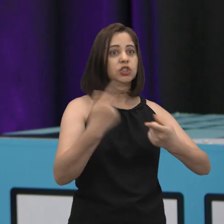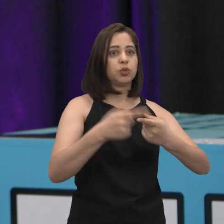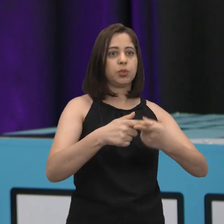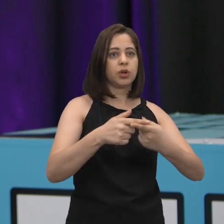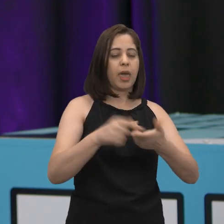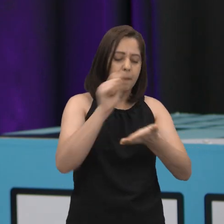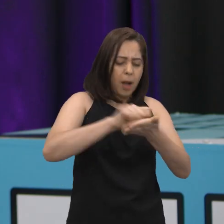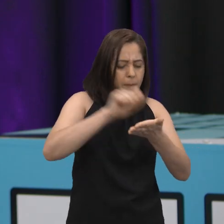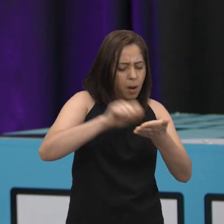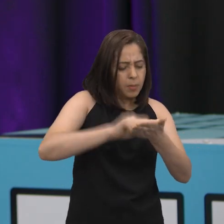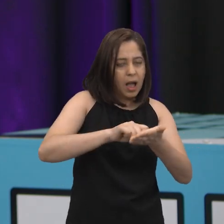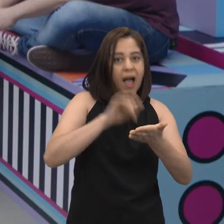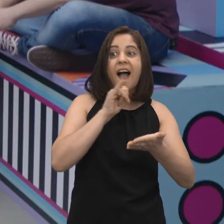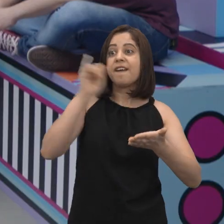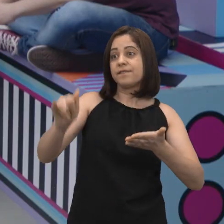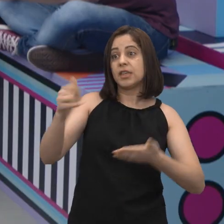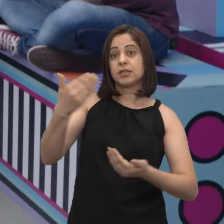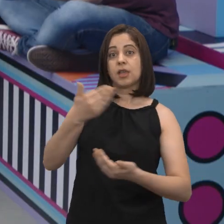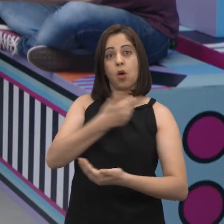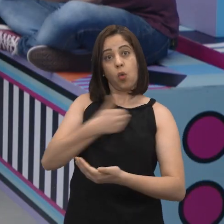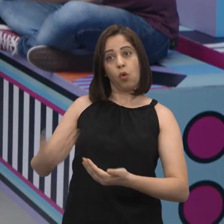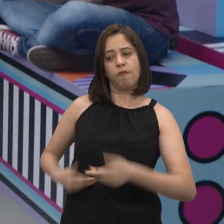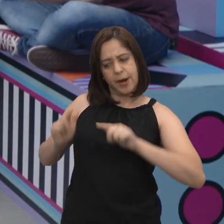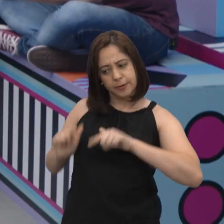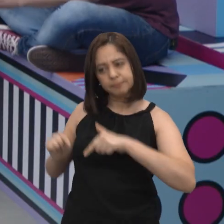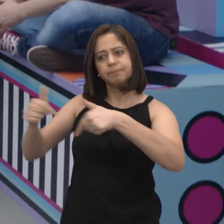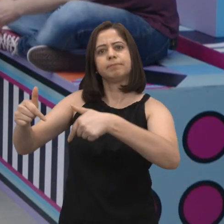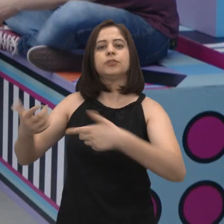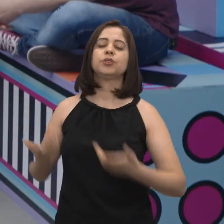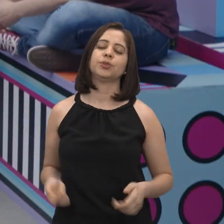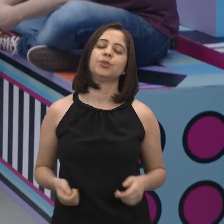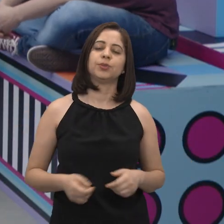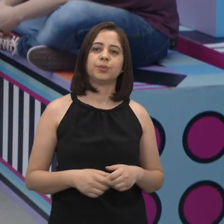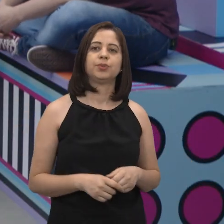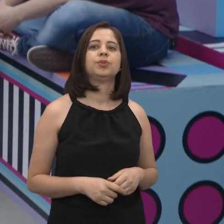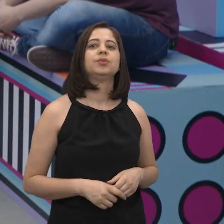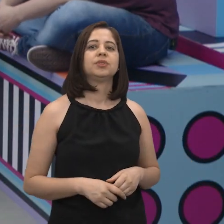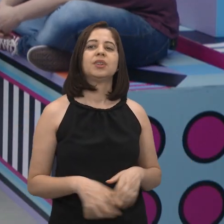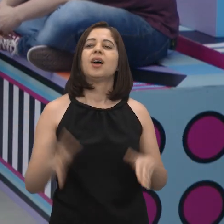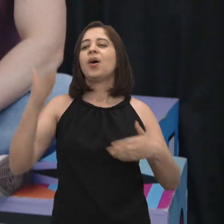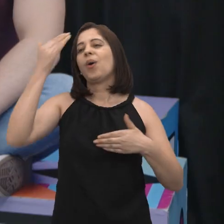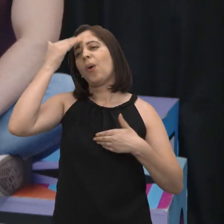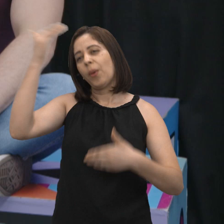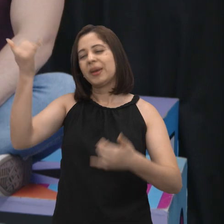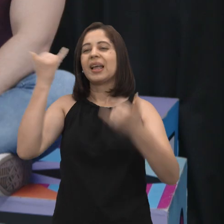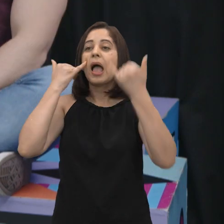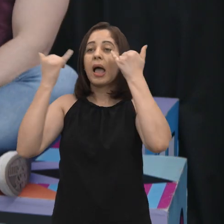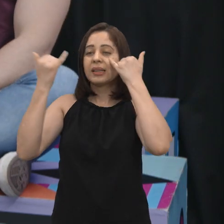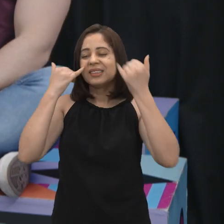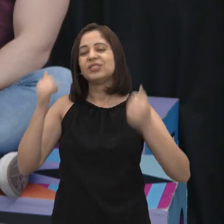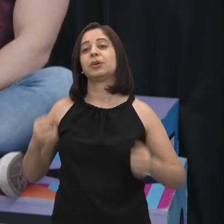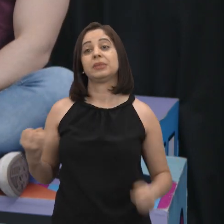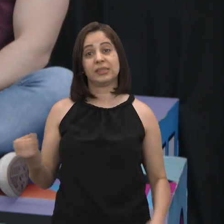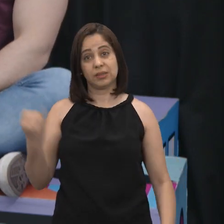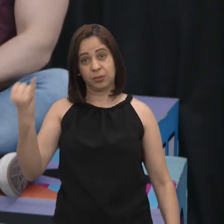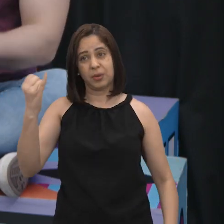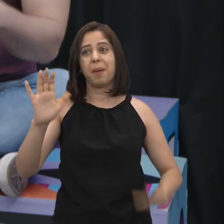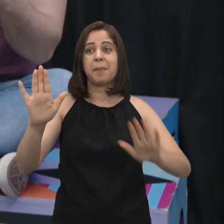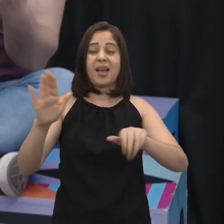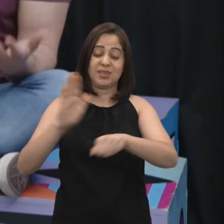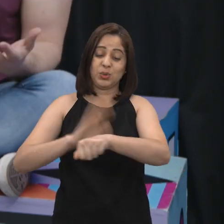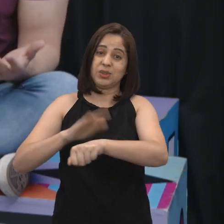meio de uma atenção do poder público. Pessoal, obrigado pelas informações que vocês trouxeram aqui pra gente hoje. Com certeza um papo muito importante, né?